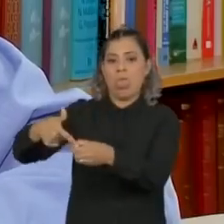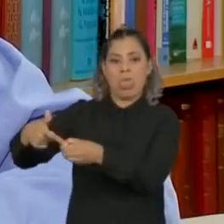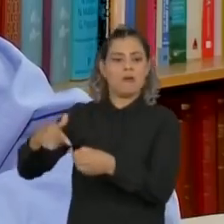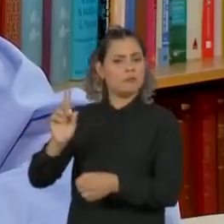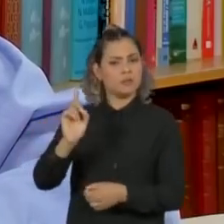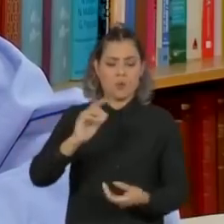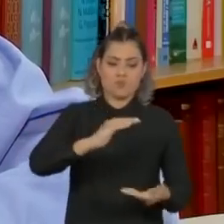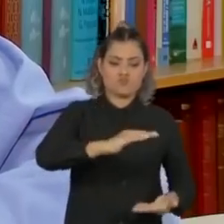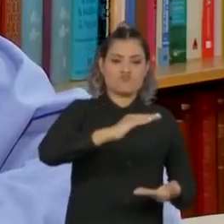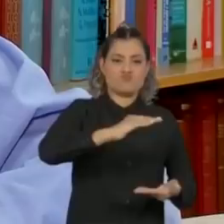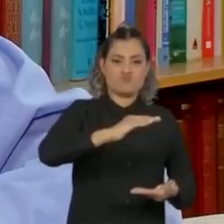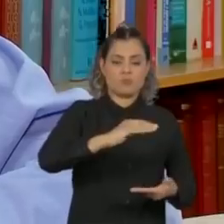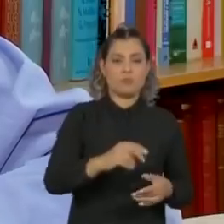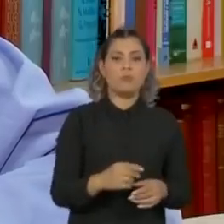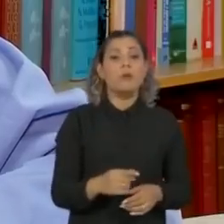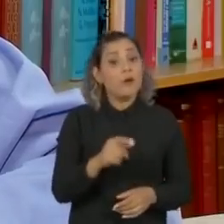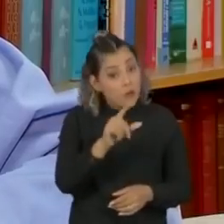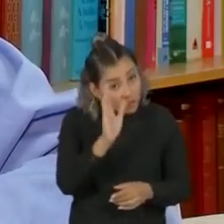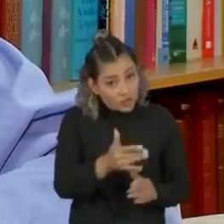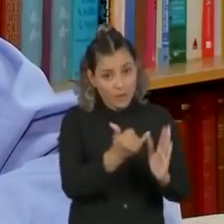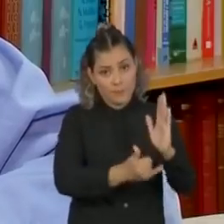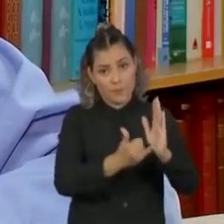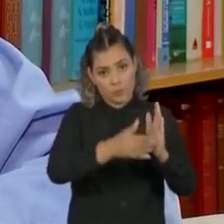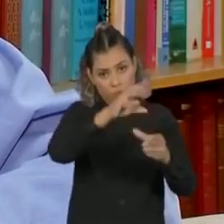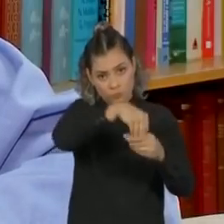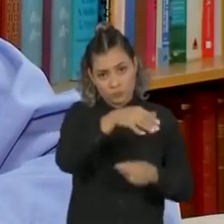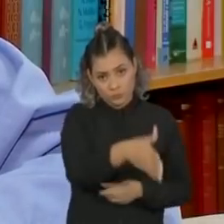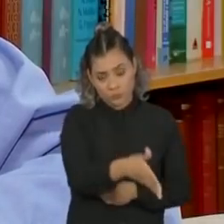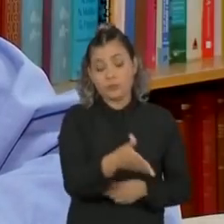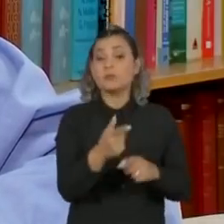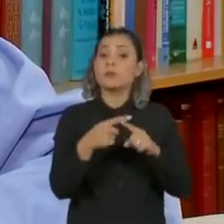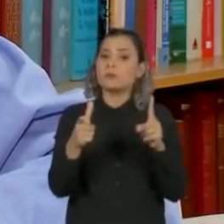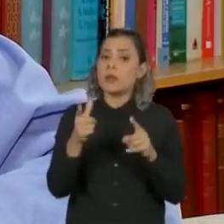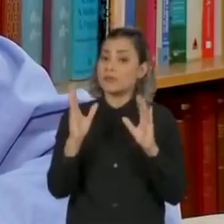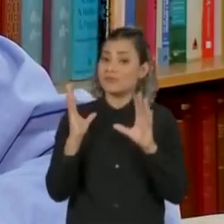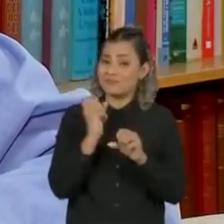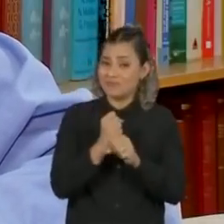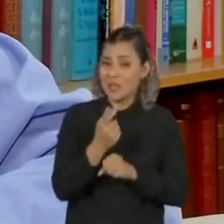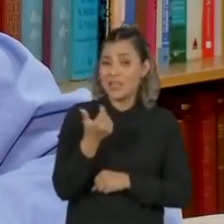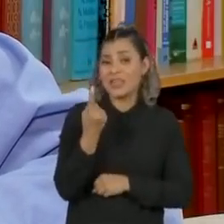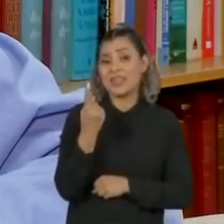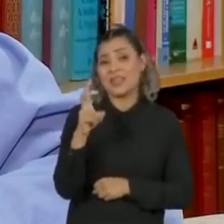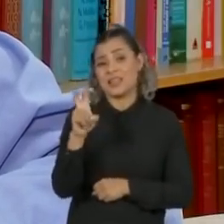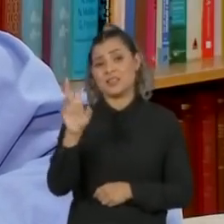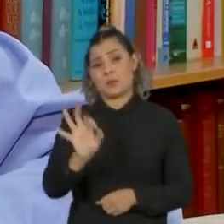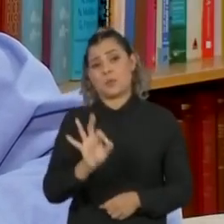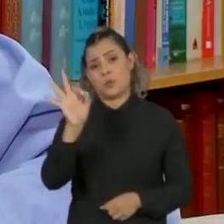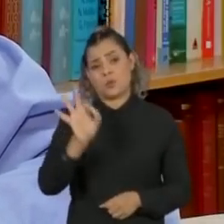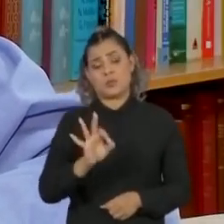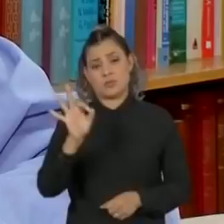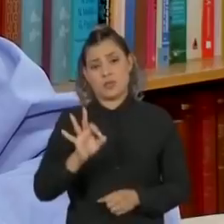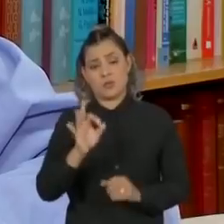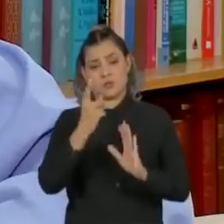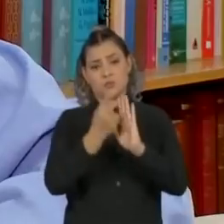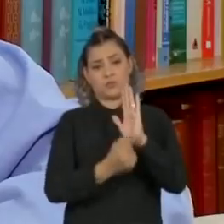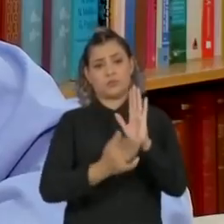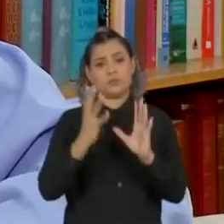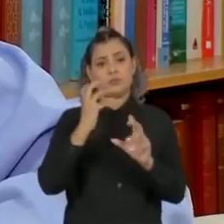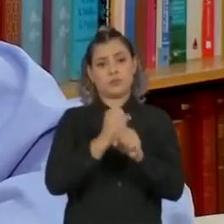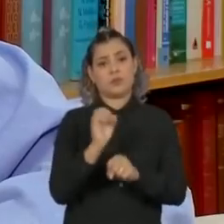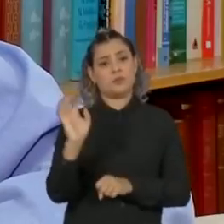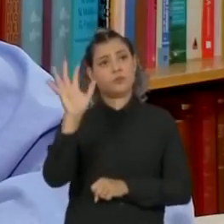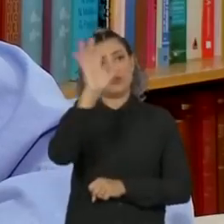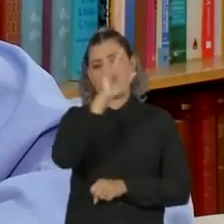estados, no combustível, ele representa, em média, 15% da receita dos estados. Não